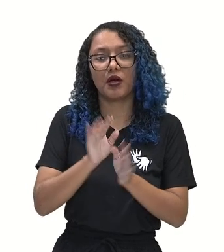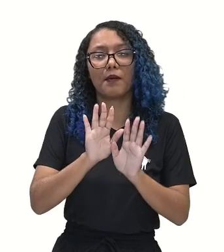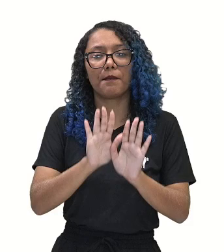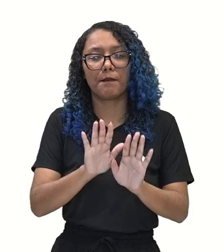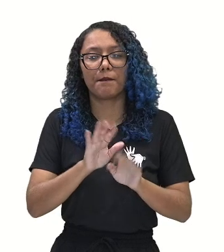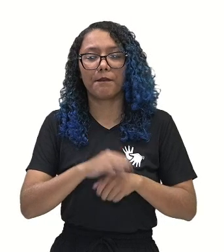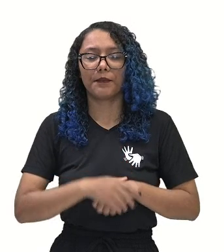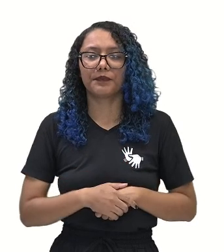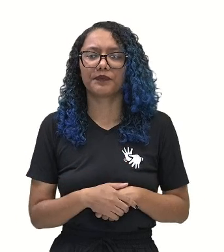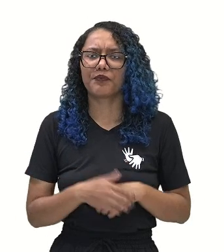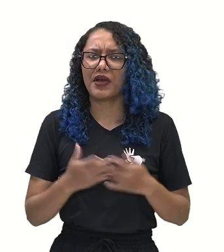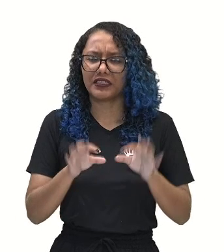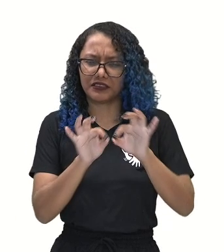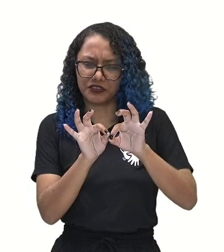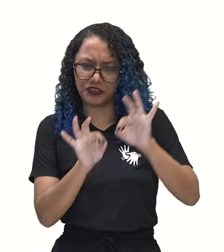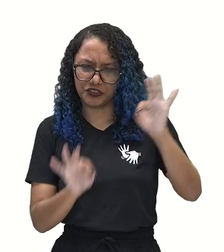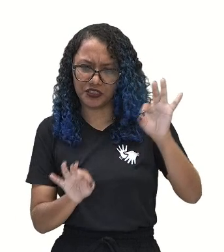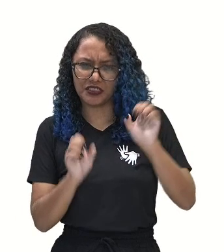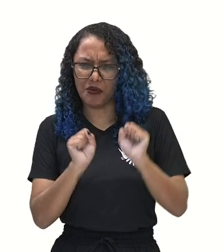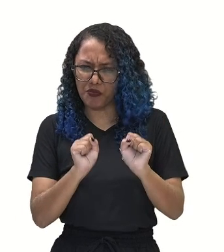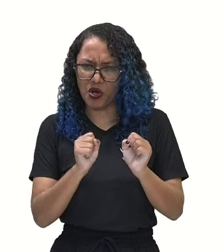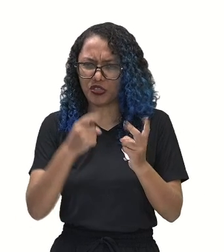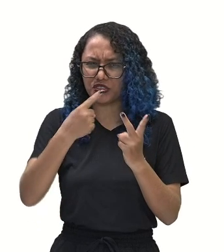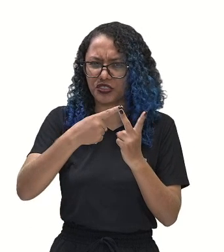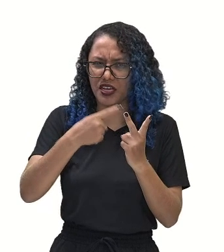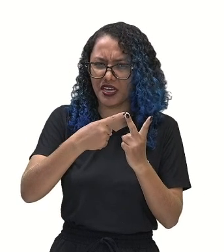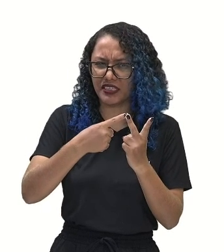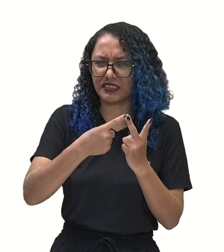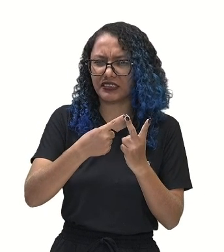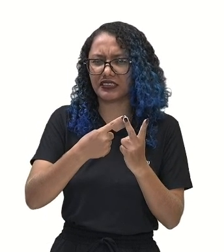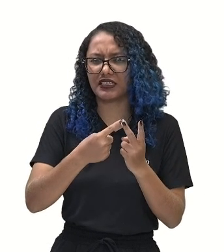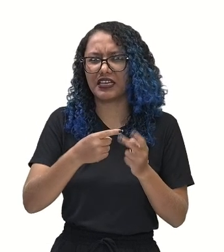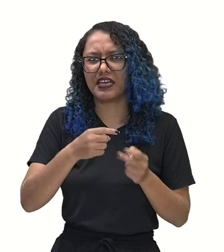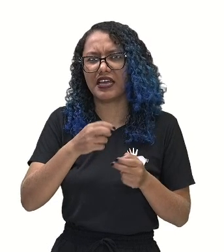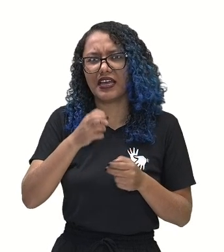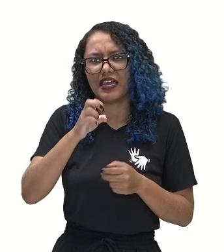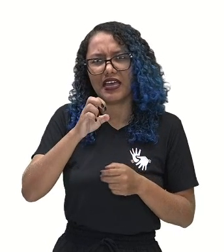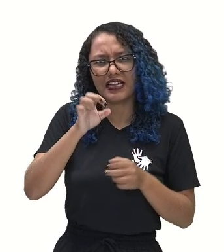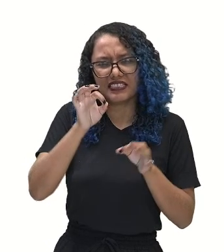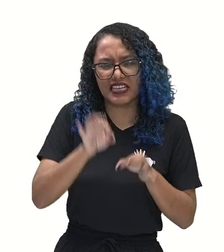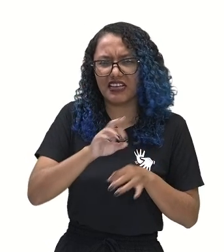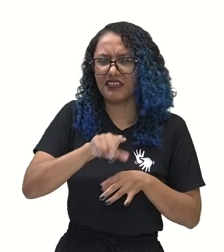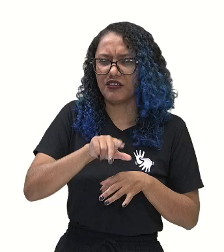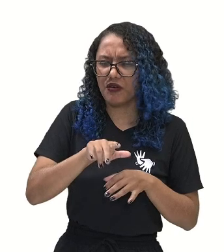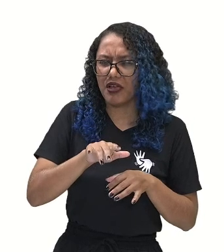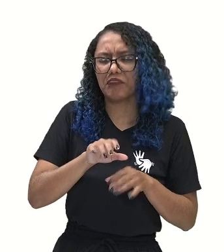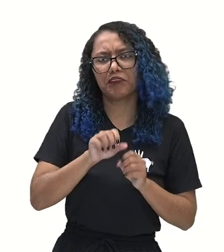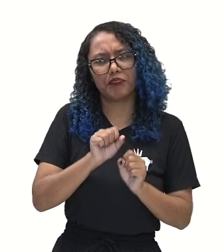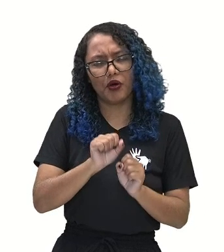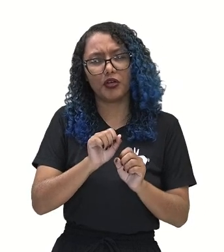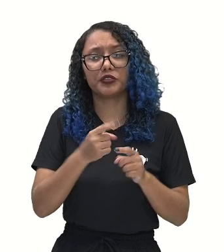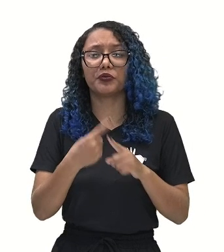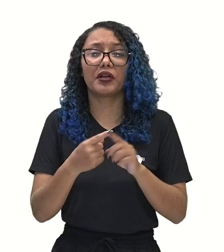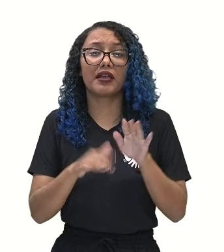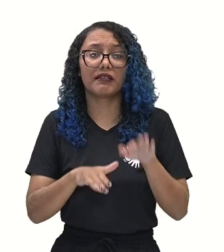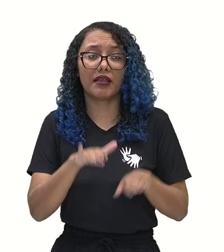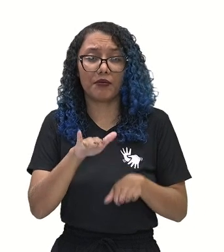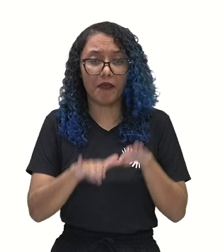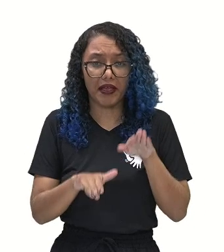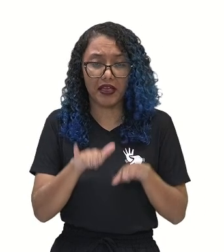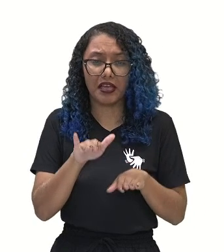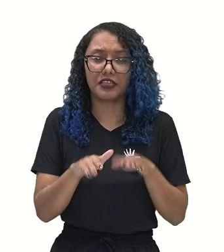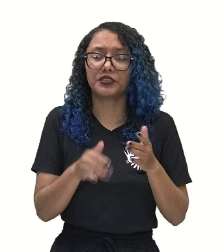esses dois pontos pode ser raiz não exata? Pode. Porque aí, dependendo do que a gente vai fazer, a gente